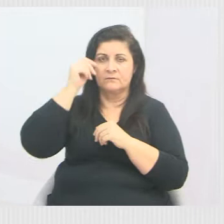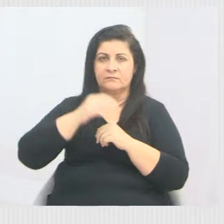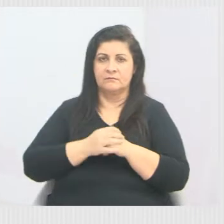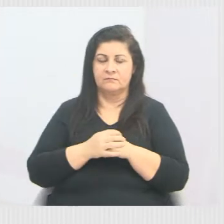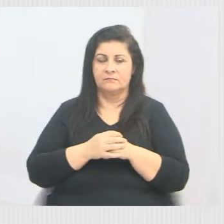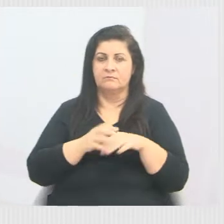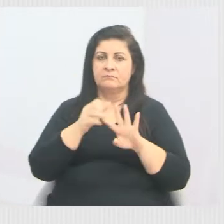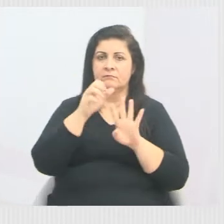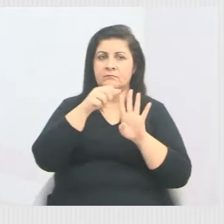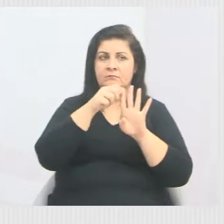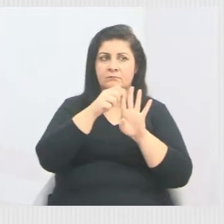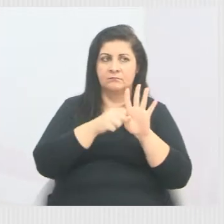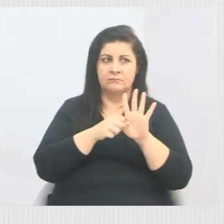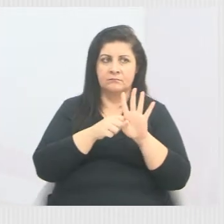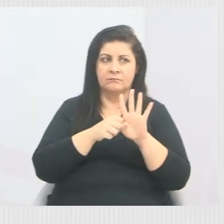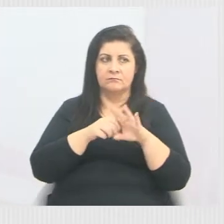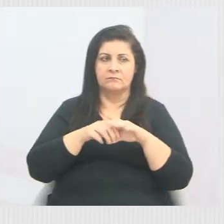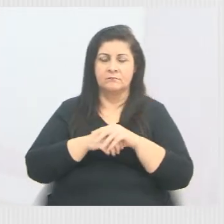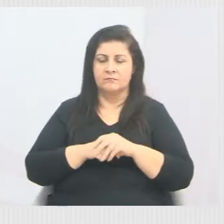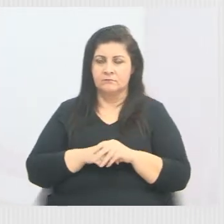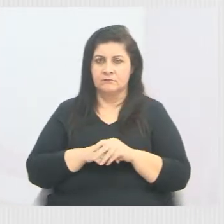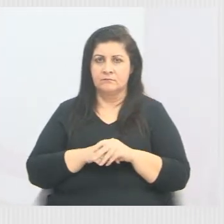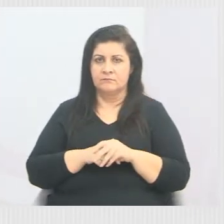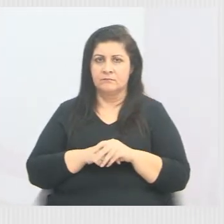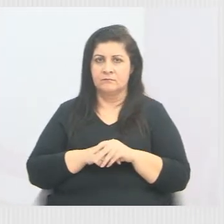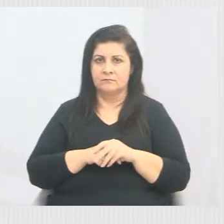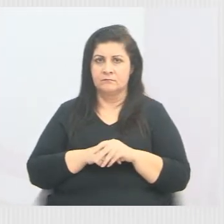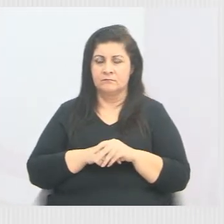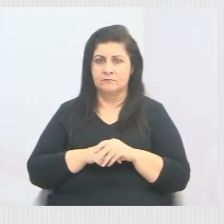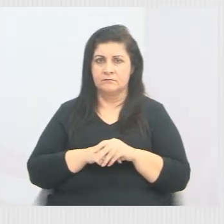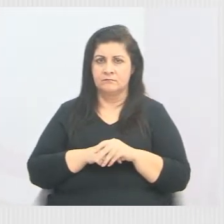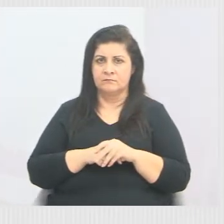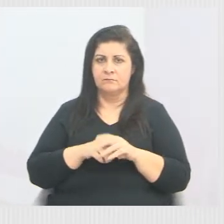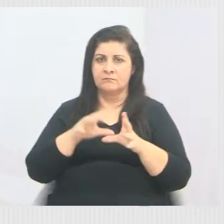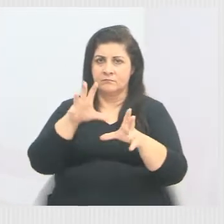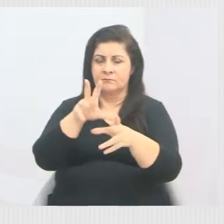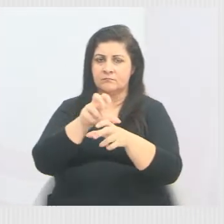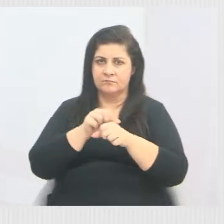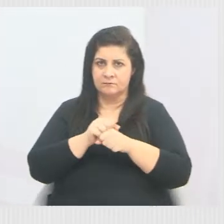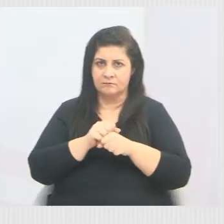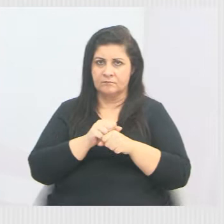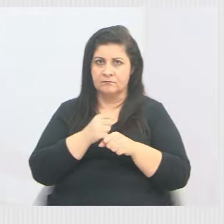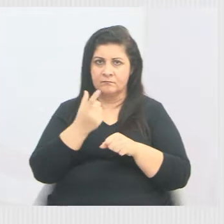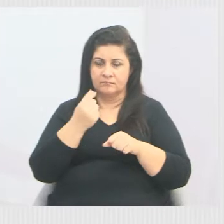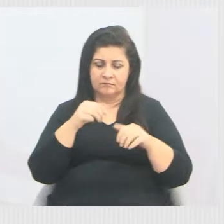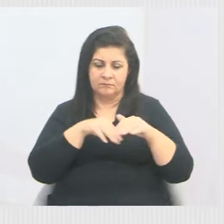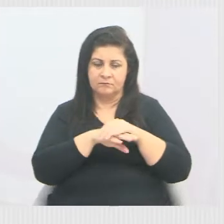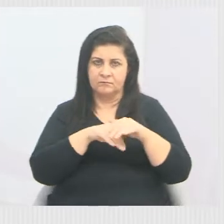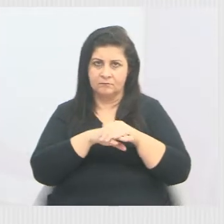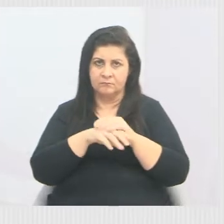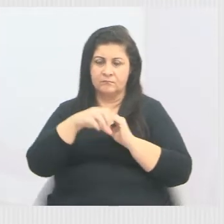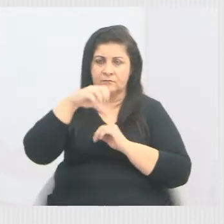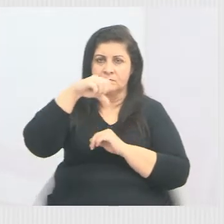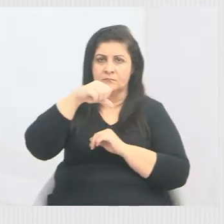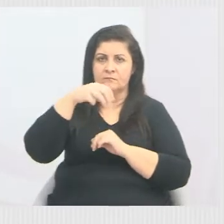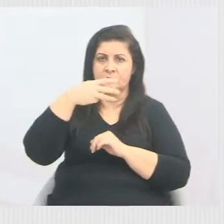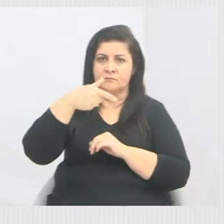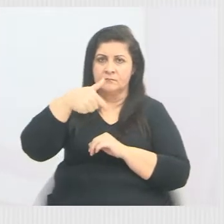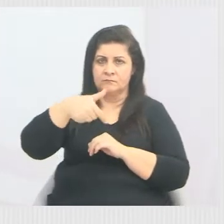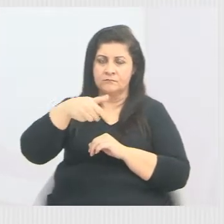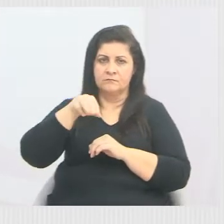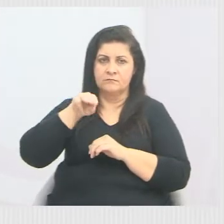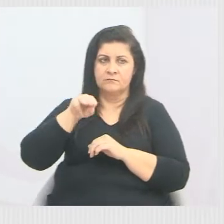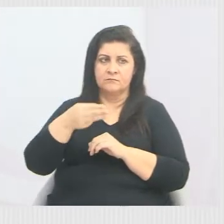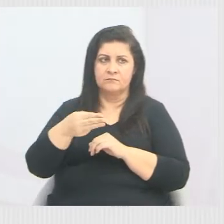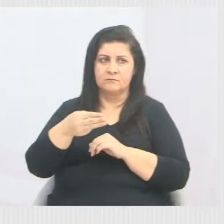primeiro quadrimestre, foi realizado, ou dizendo melhor, arrecadado nos cofres públicos 97 milhões